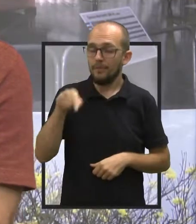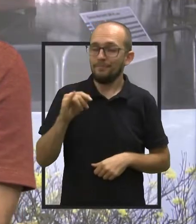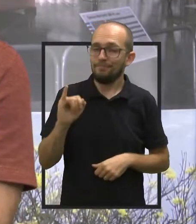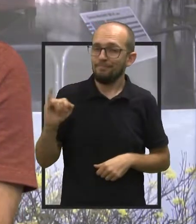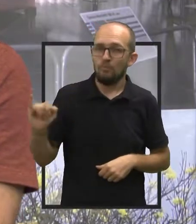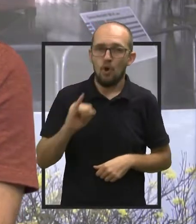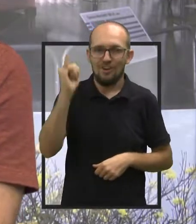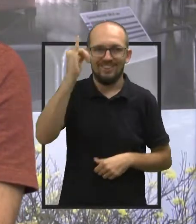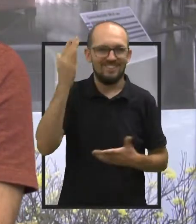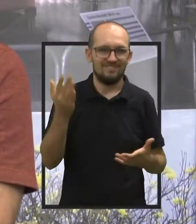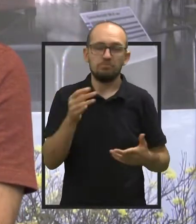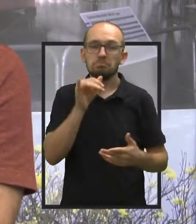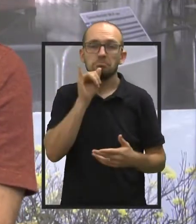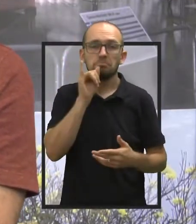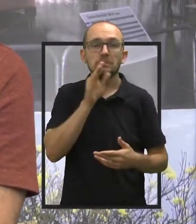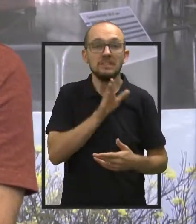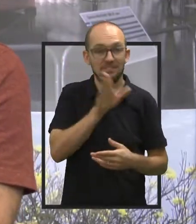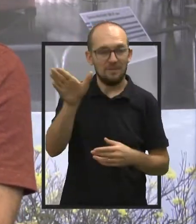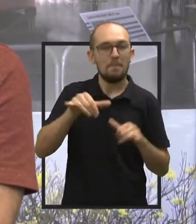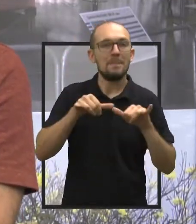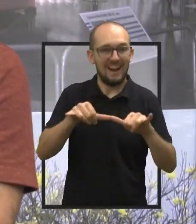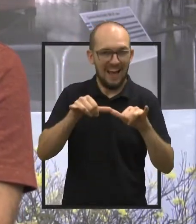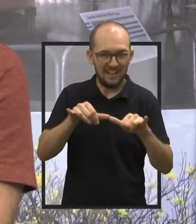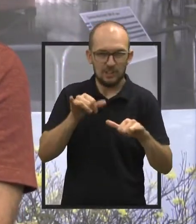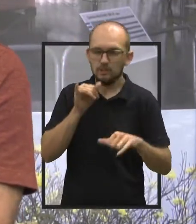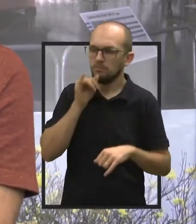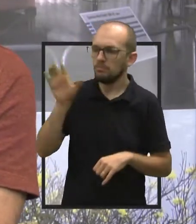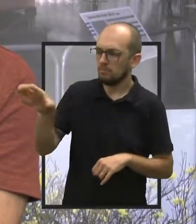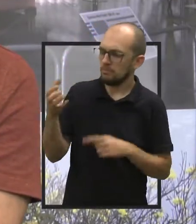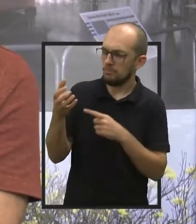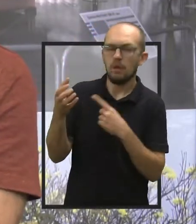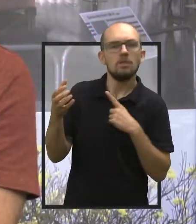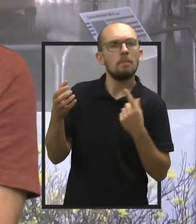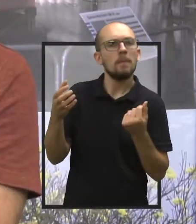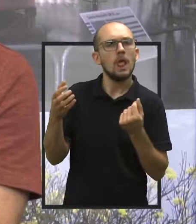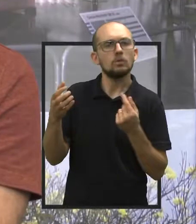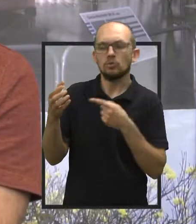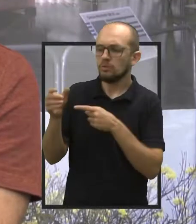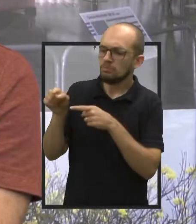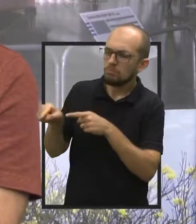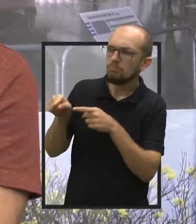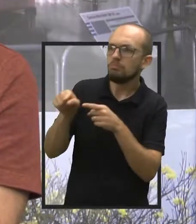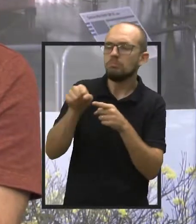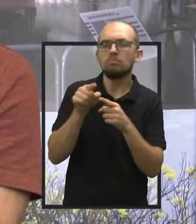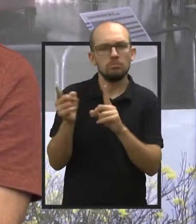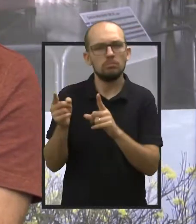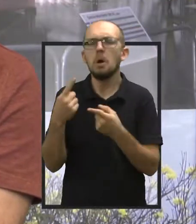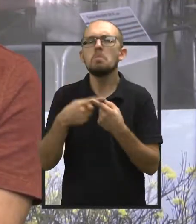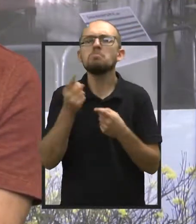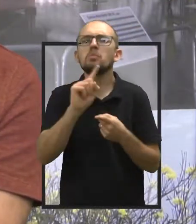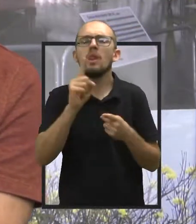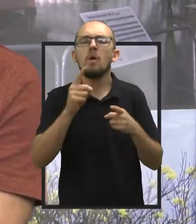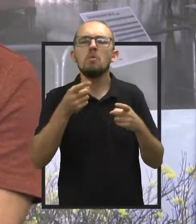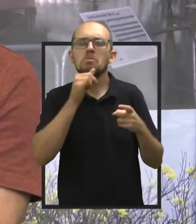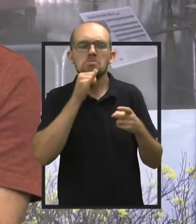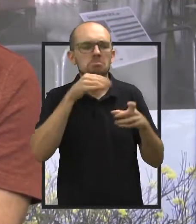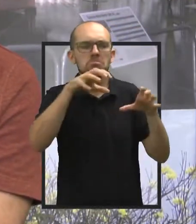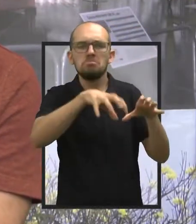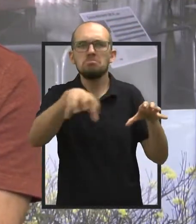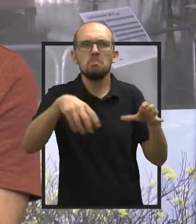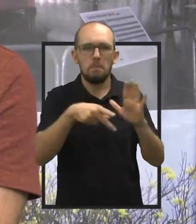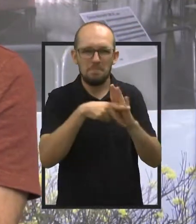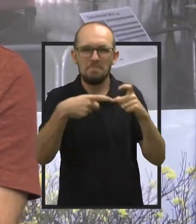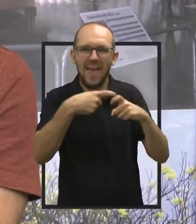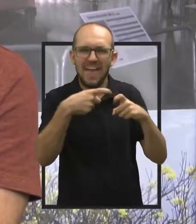porque se você vai hoje no supermercado, você vê lá, tem a tabela de preço. Por que não, certo, as clínicas da cidade, os consultórios,